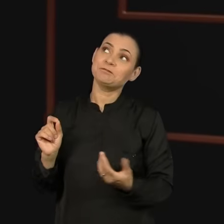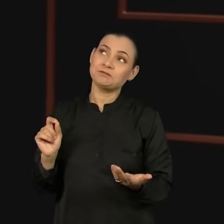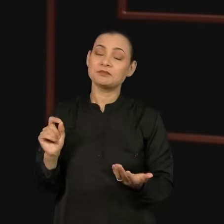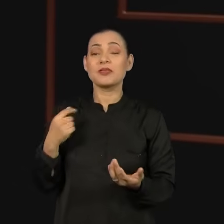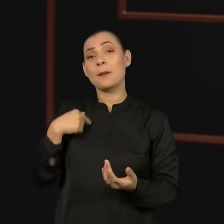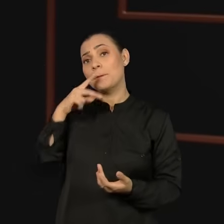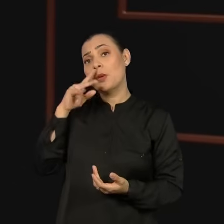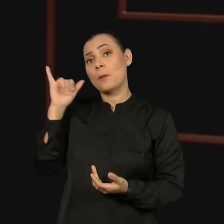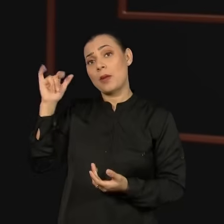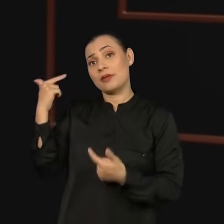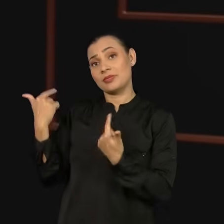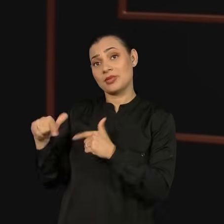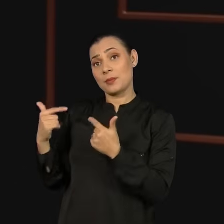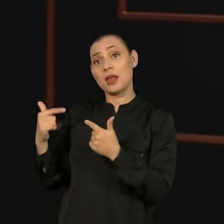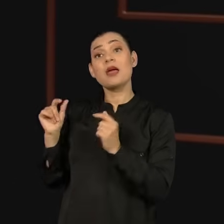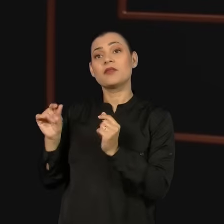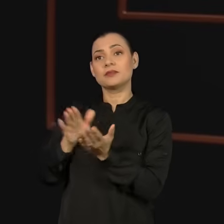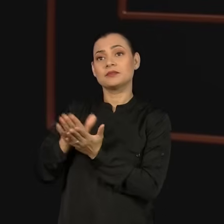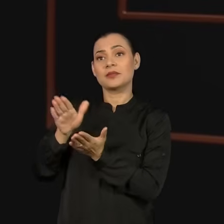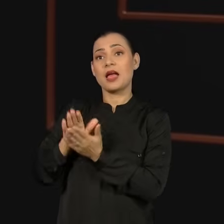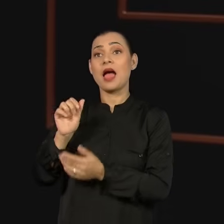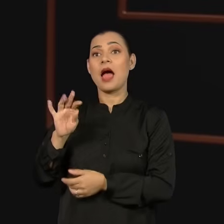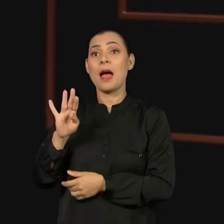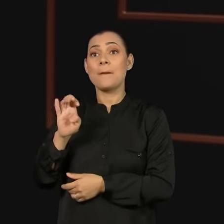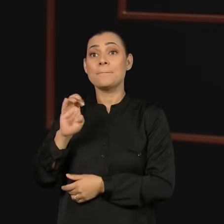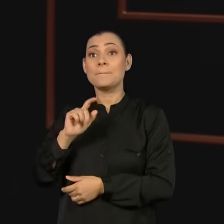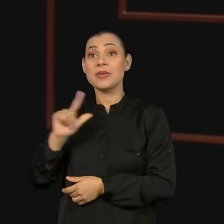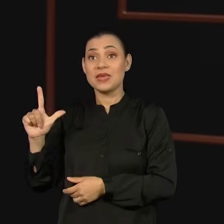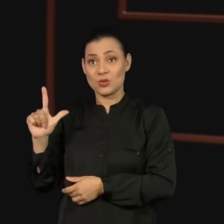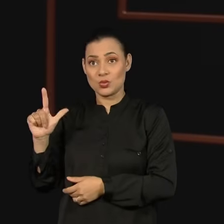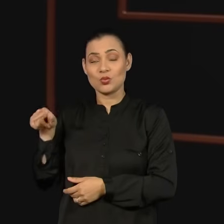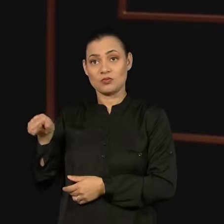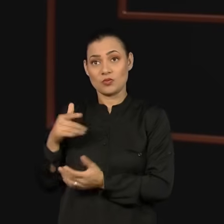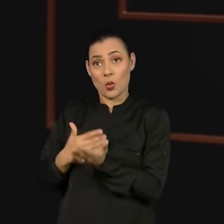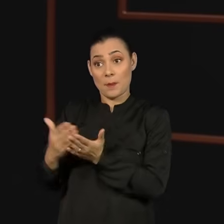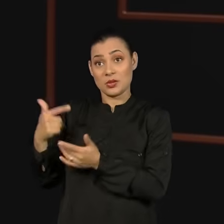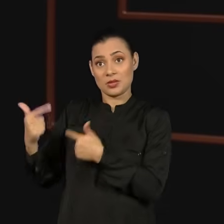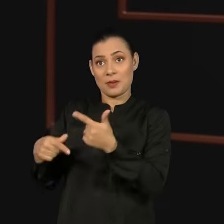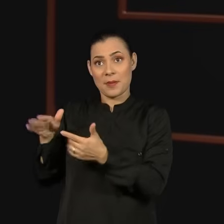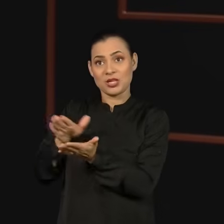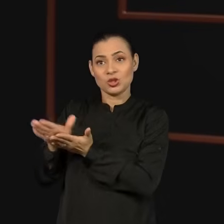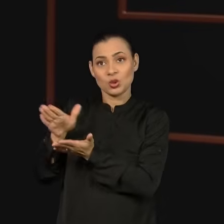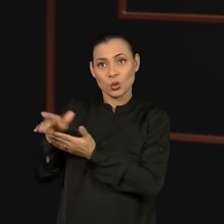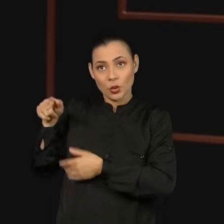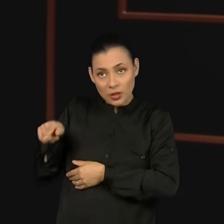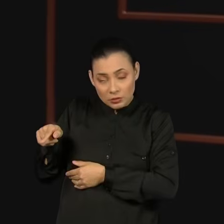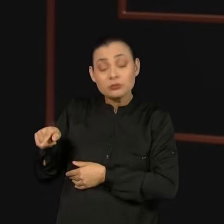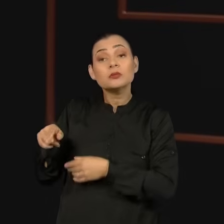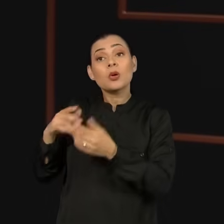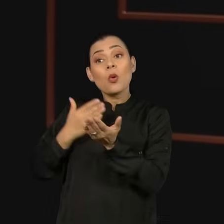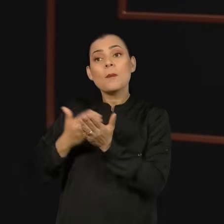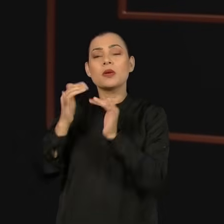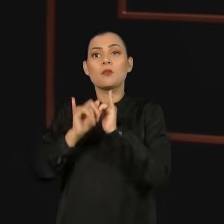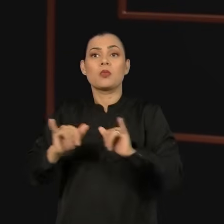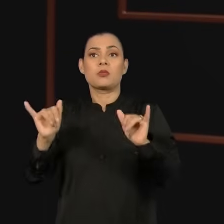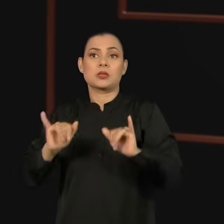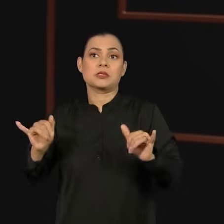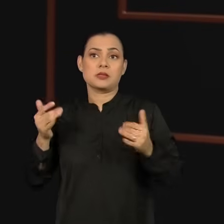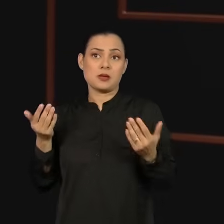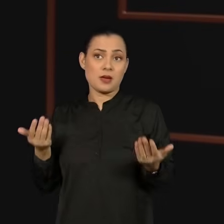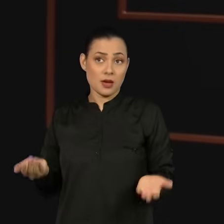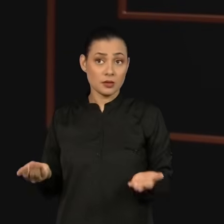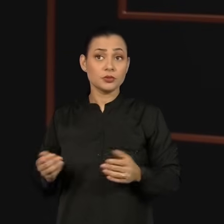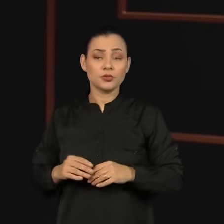meu pai trabalhava na Editora Abril. E era assim, o começo da Editora Abril. E era também o começo da publicidade, né?